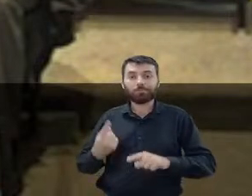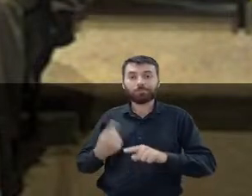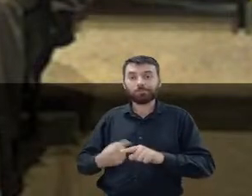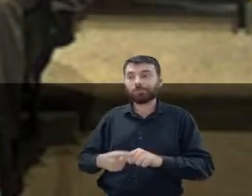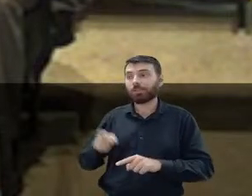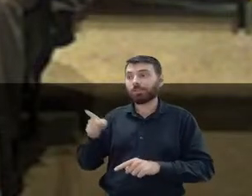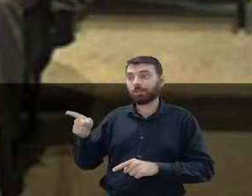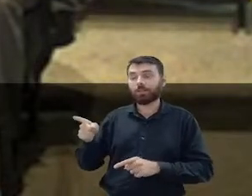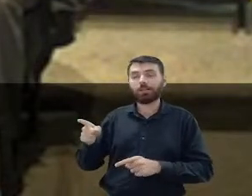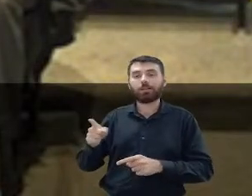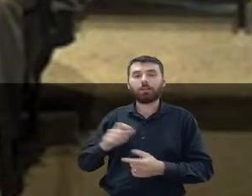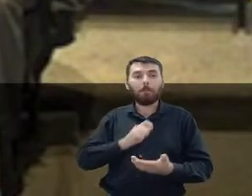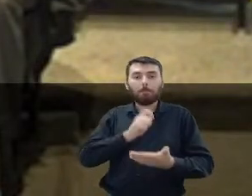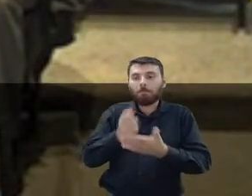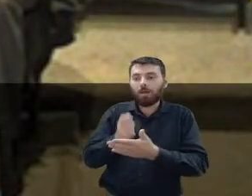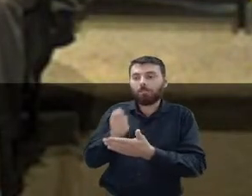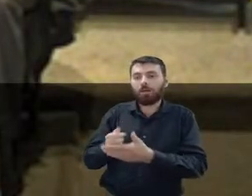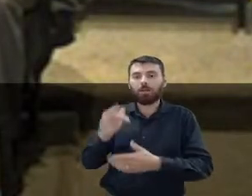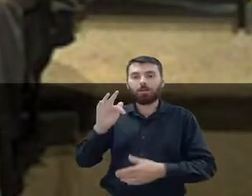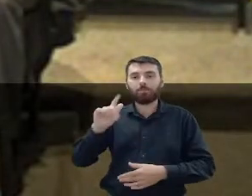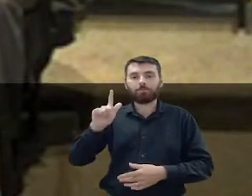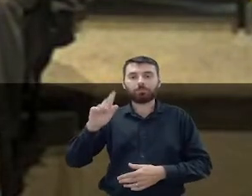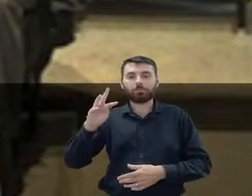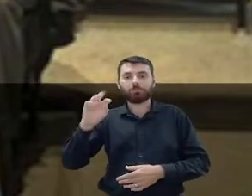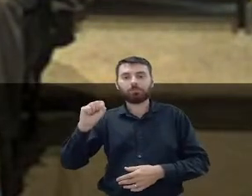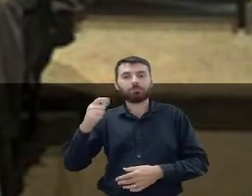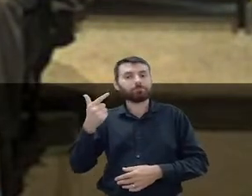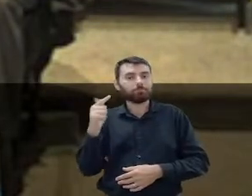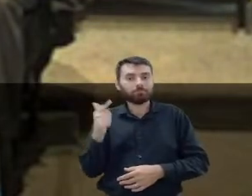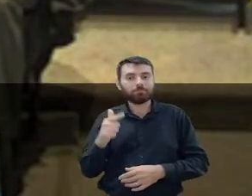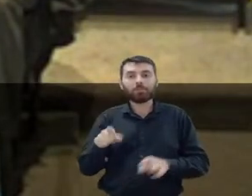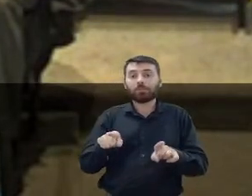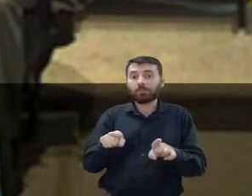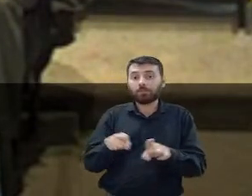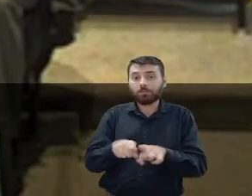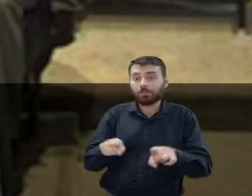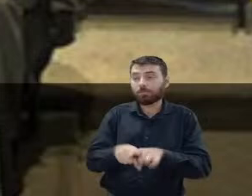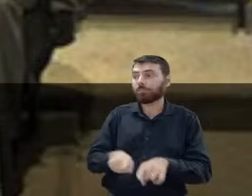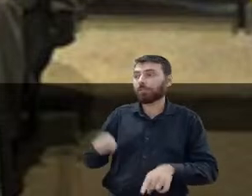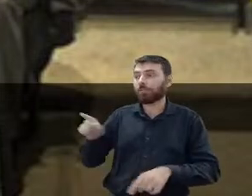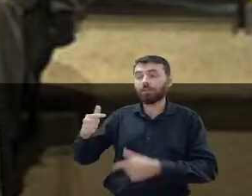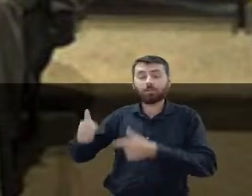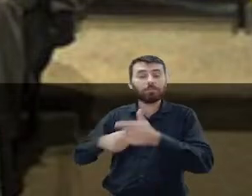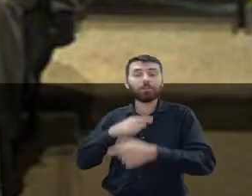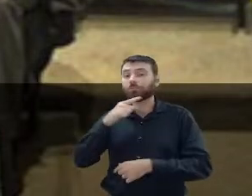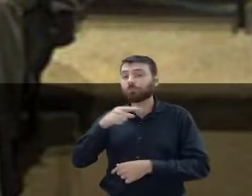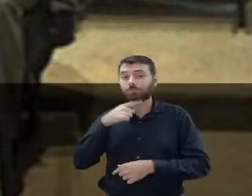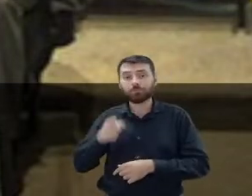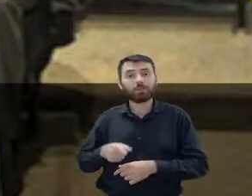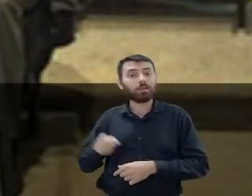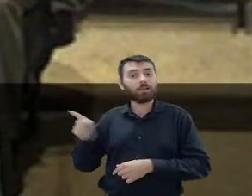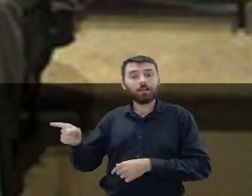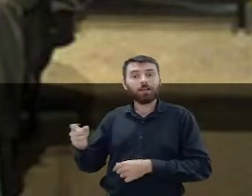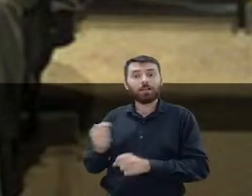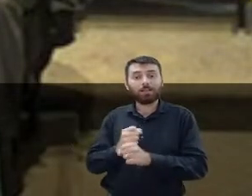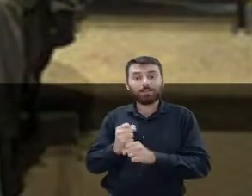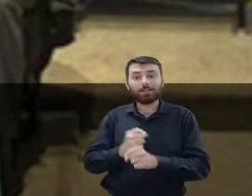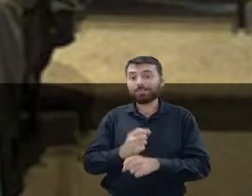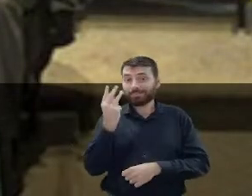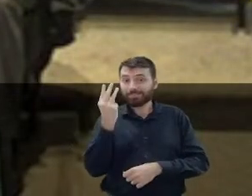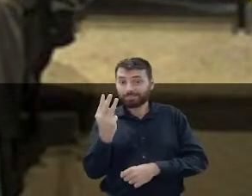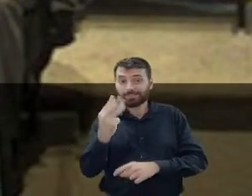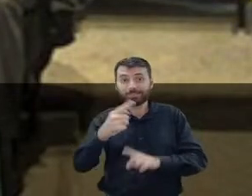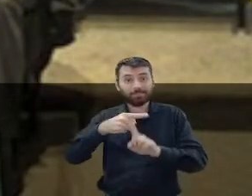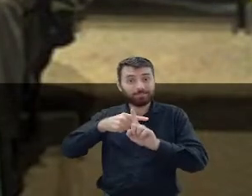laboral. E ficou 3 anos e meio ao relento, à mercê do destino. Poxa, se a